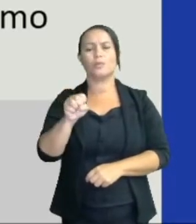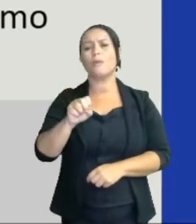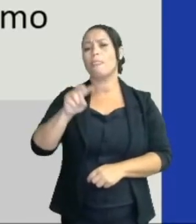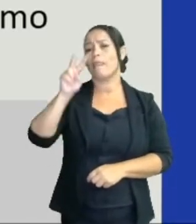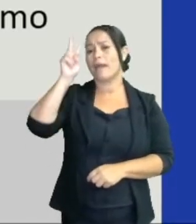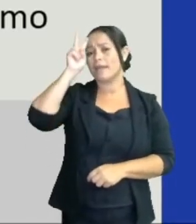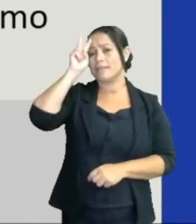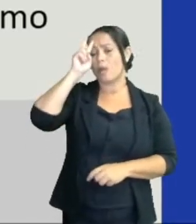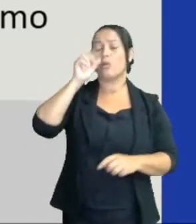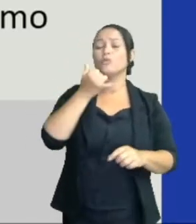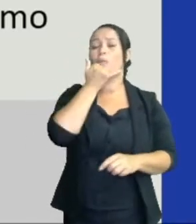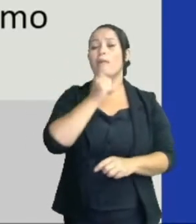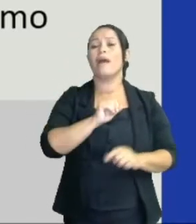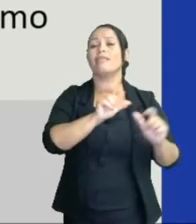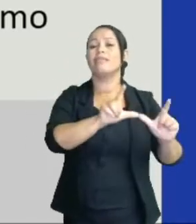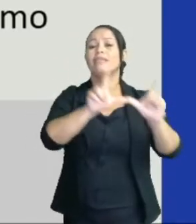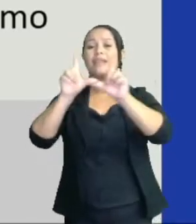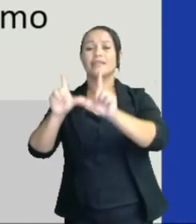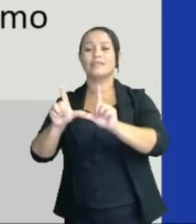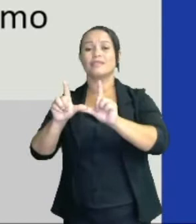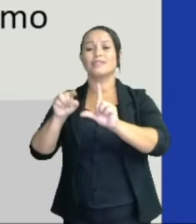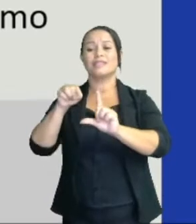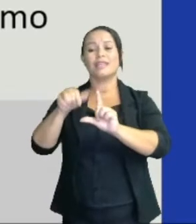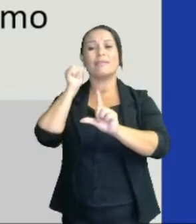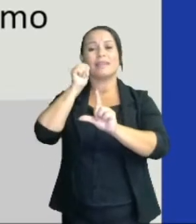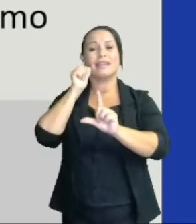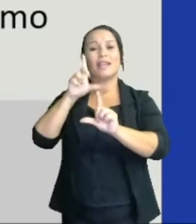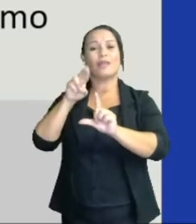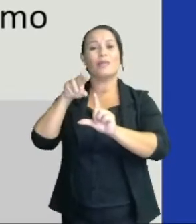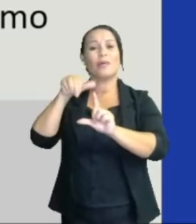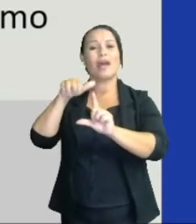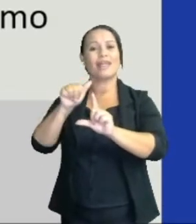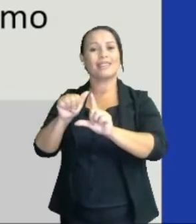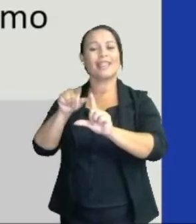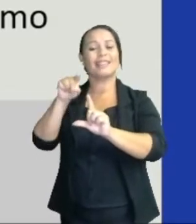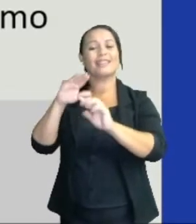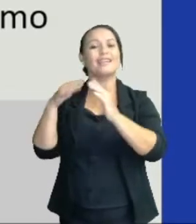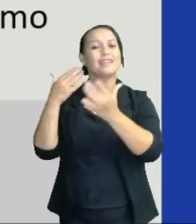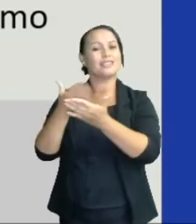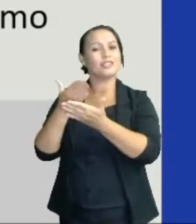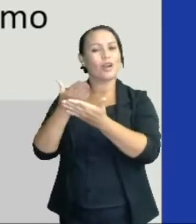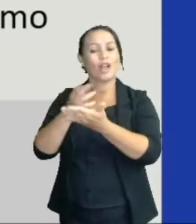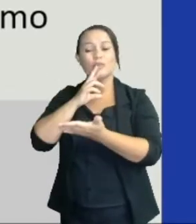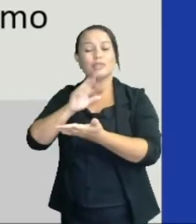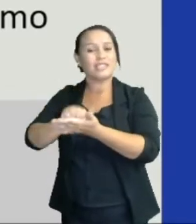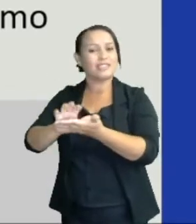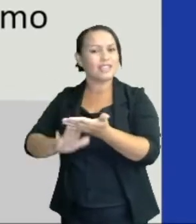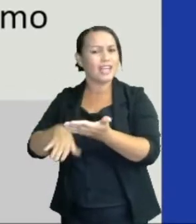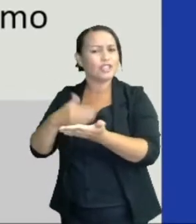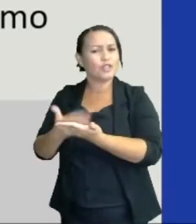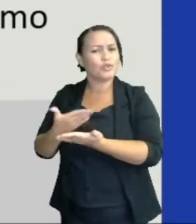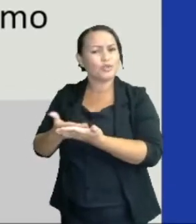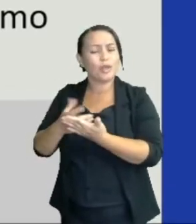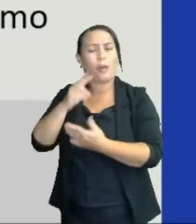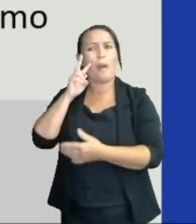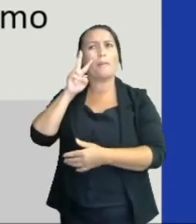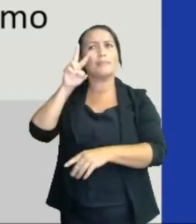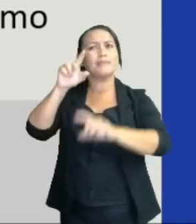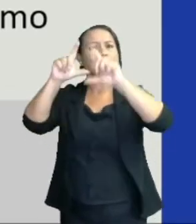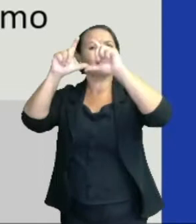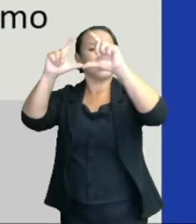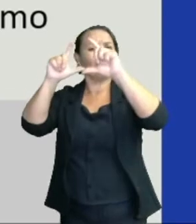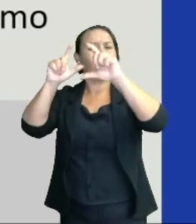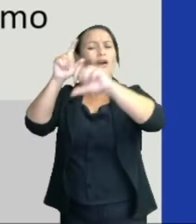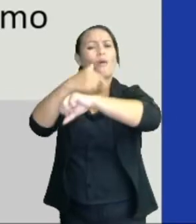segunda cena, Luana está na escola fazendo suas atividades e estudando. Observe o relógio. Que